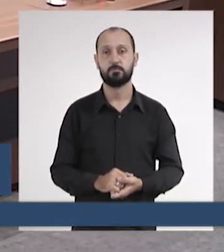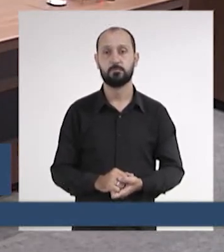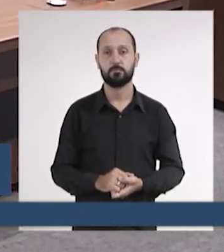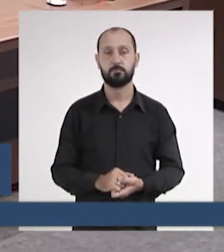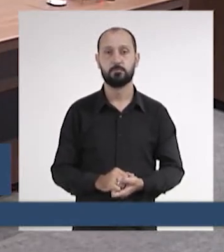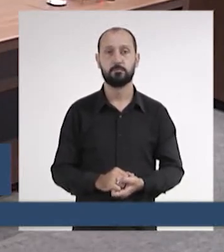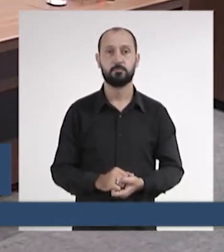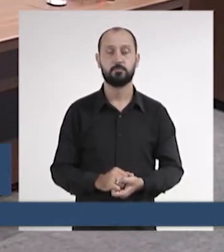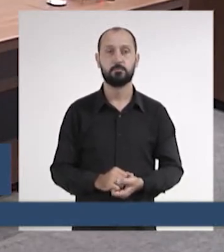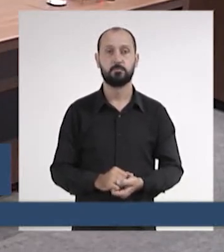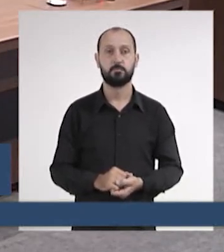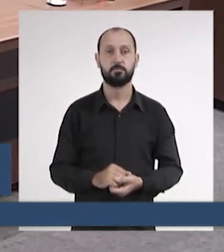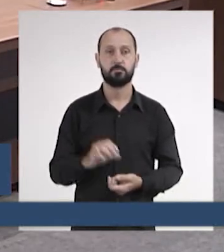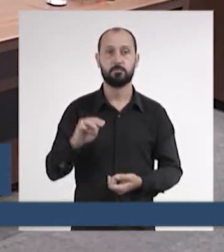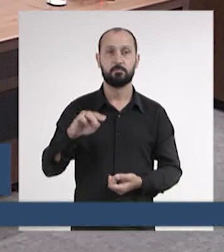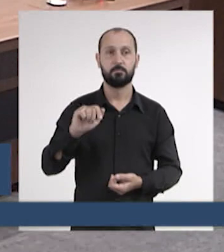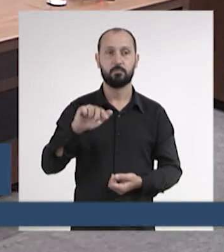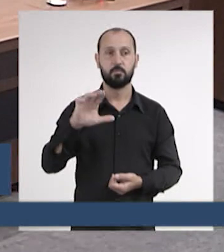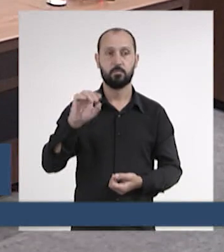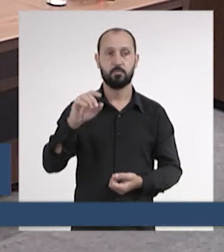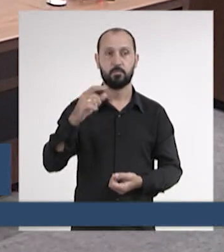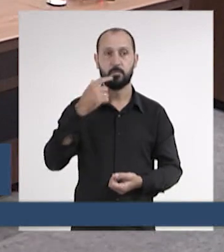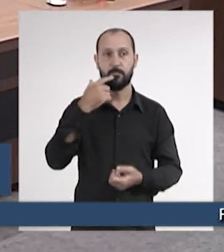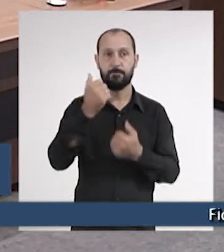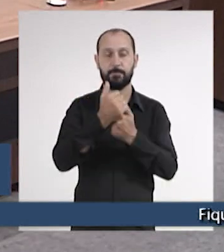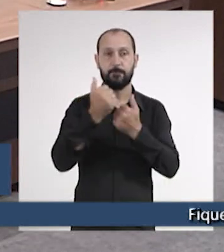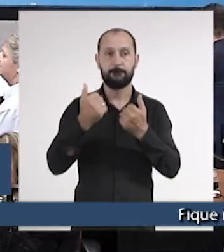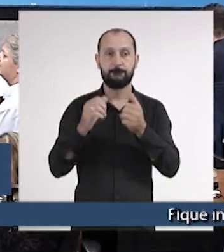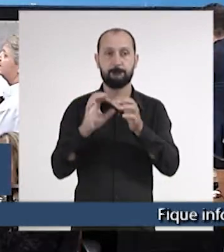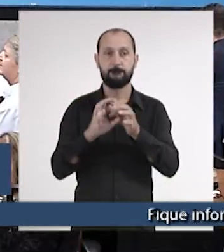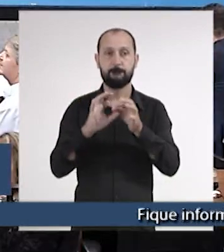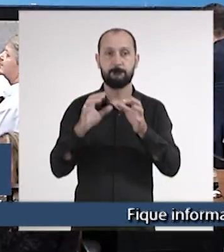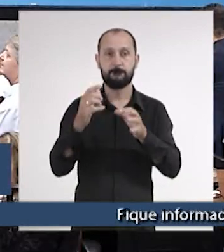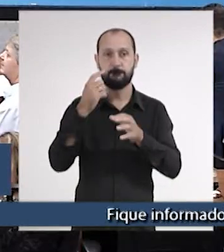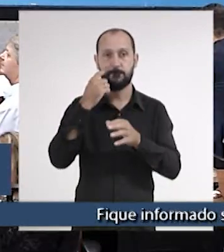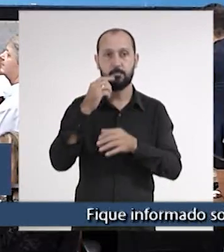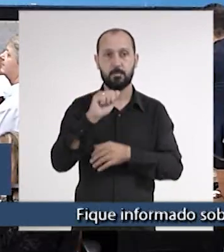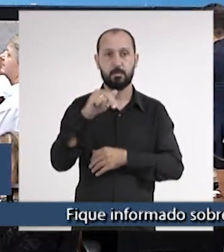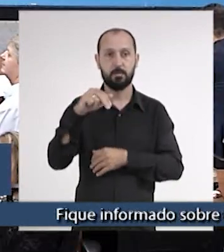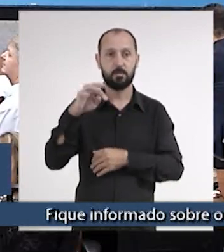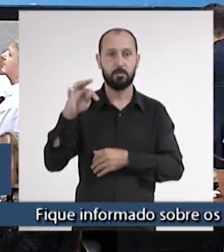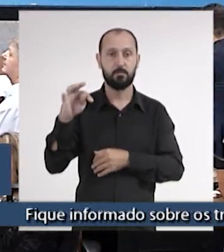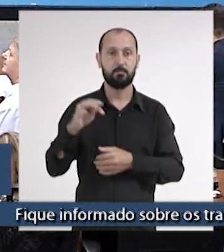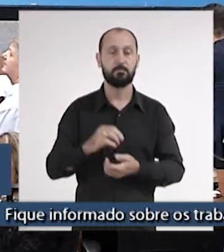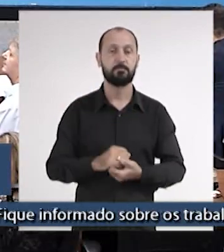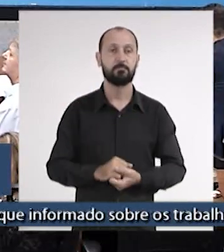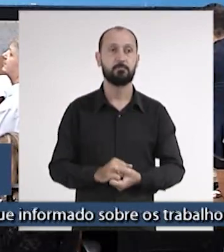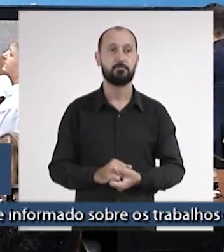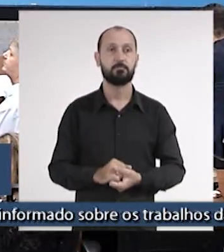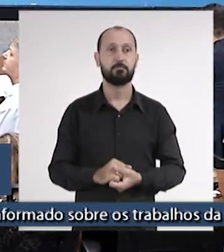ao senhor Marcelo Fonseca, superintendente substituto de concessão de infraestrutura da NTT.